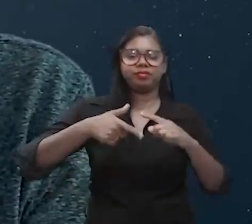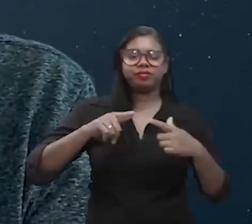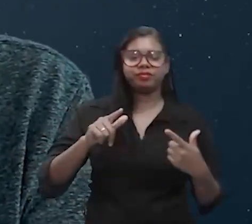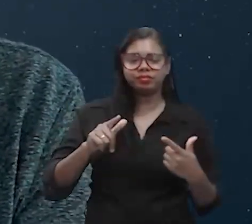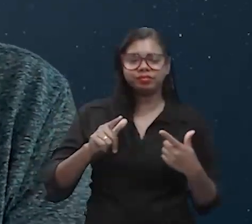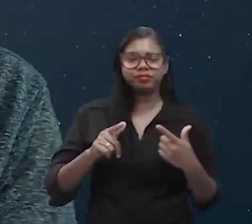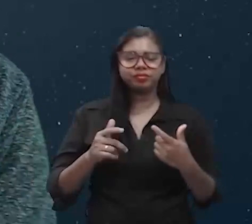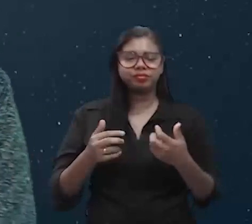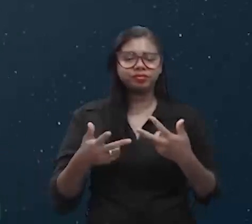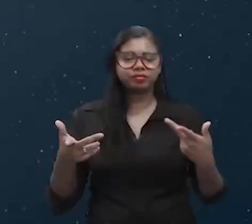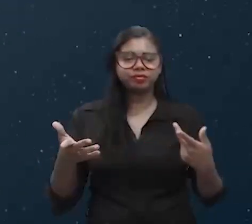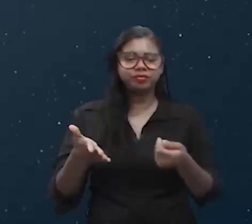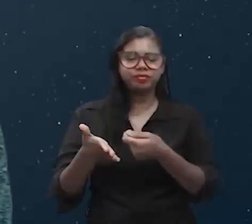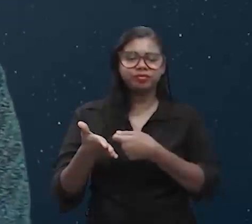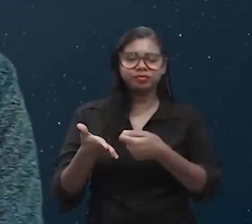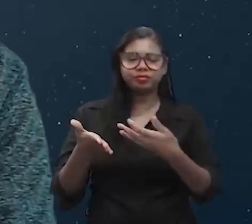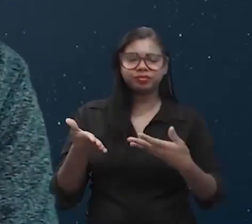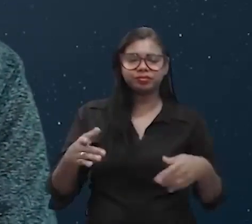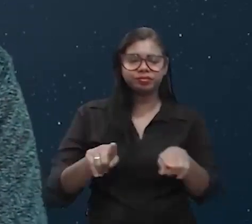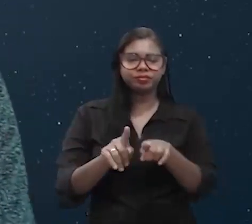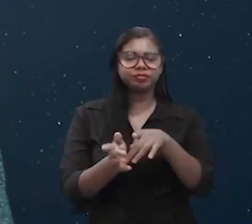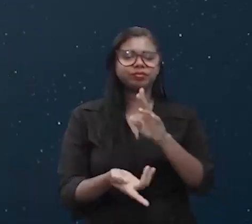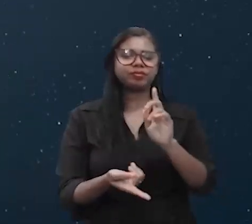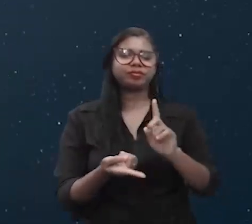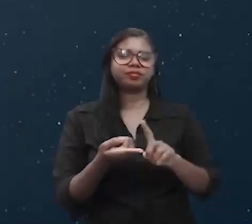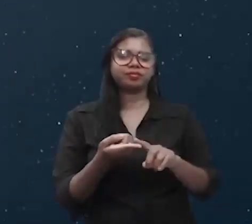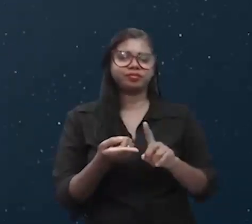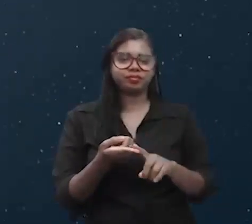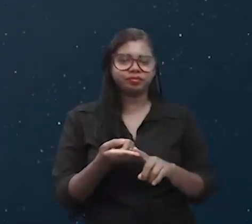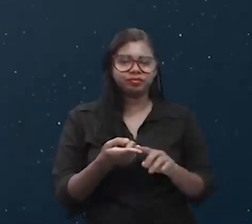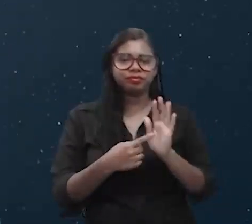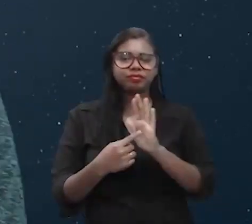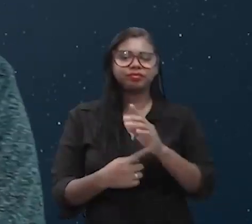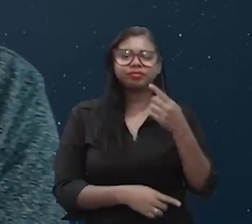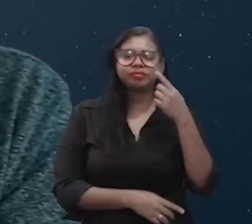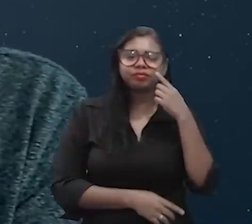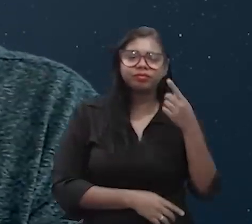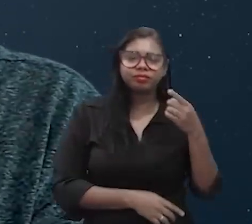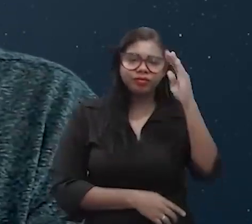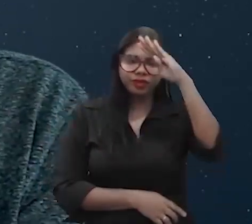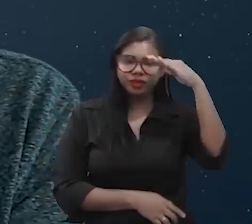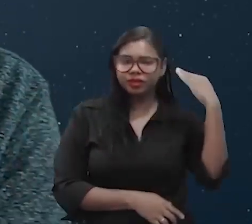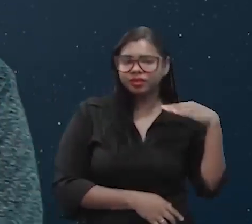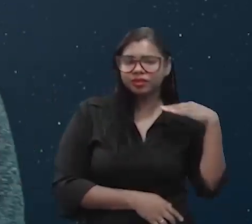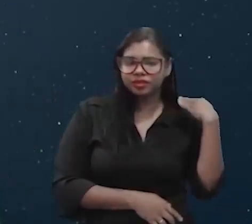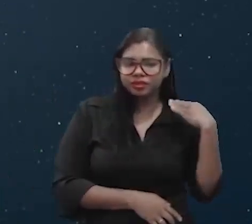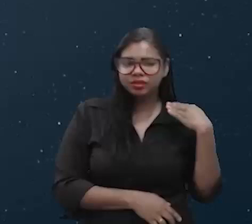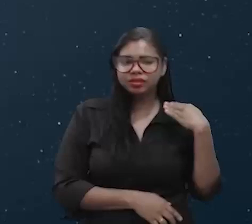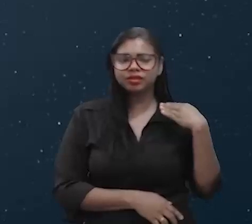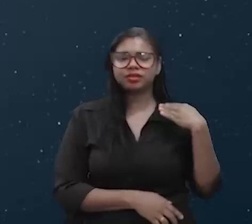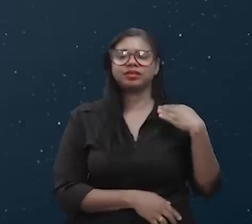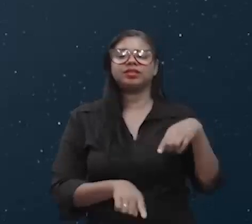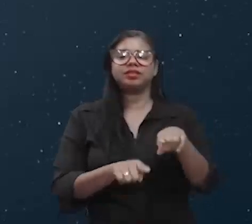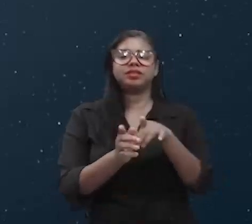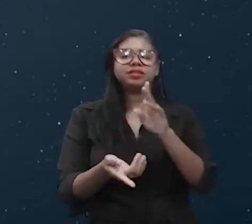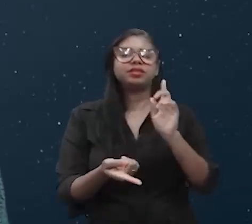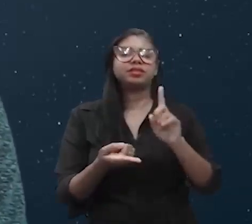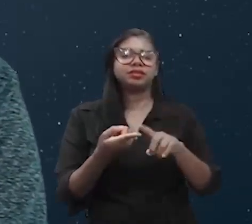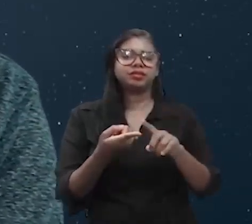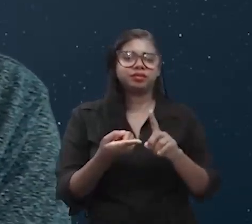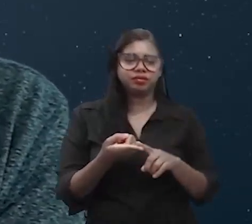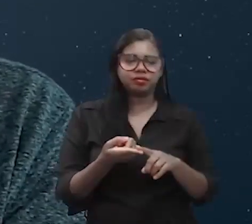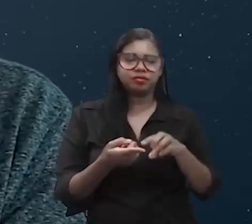em particular, você vê uma insistência lá em Cecília Meirelles, uma insistência lá em Mário de